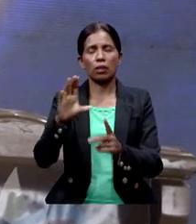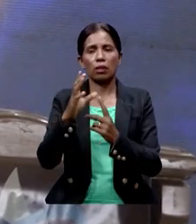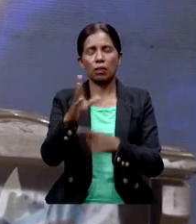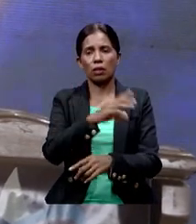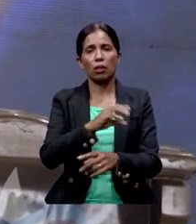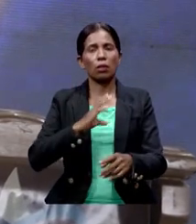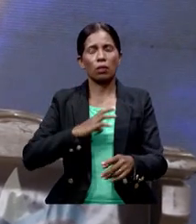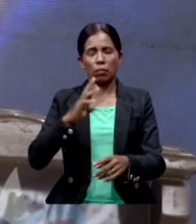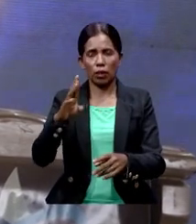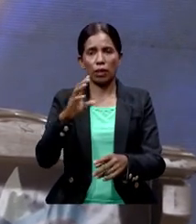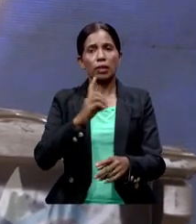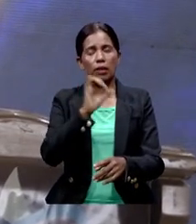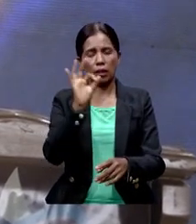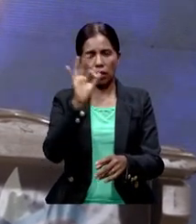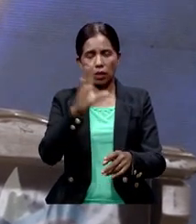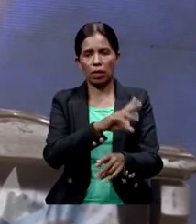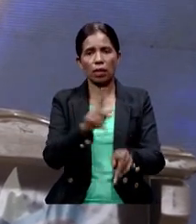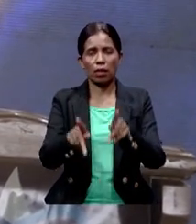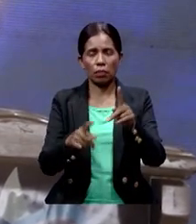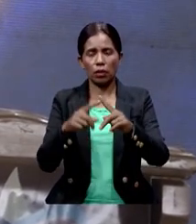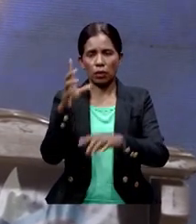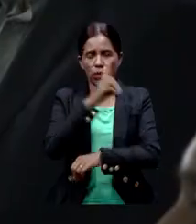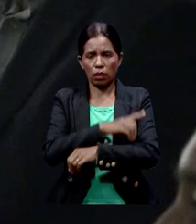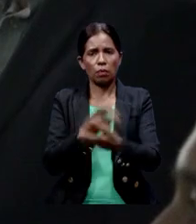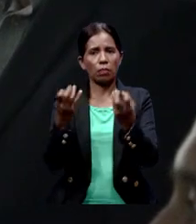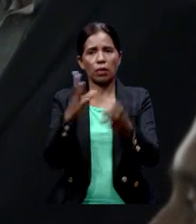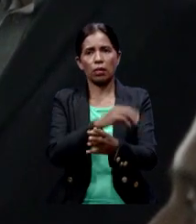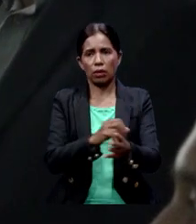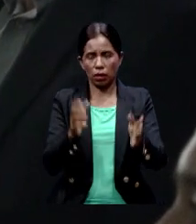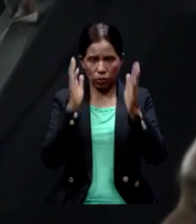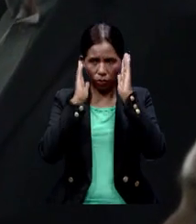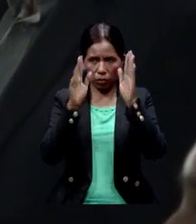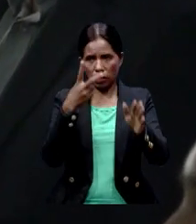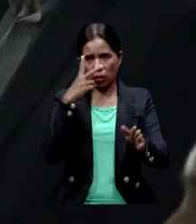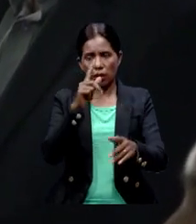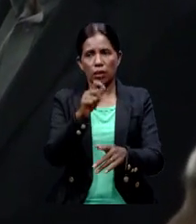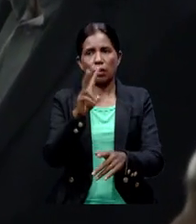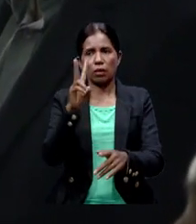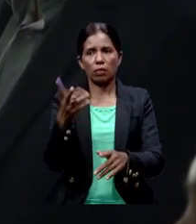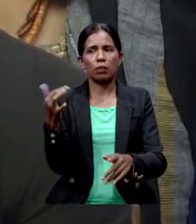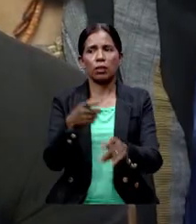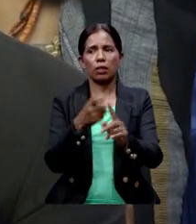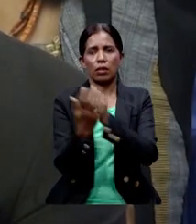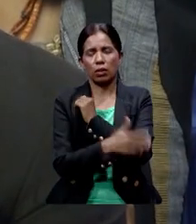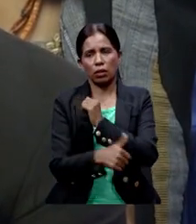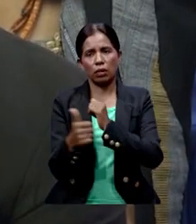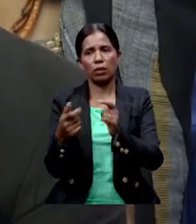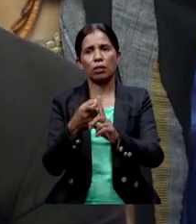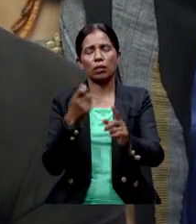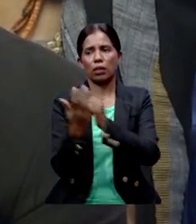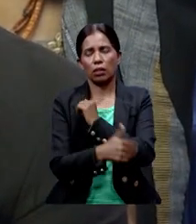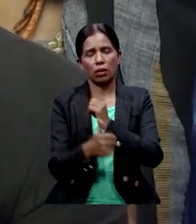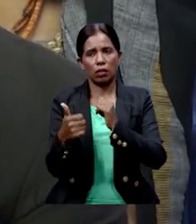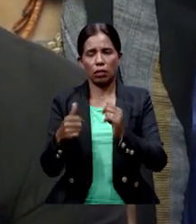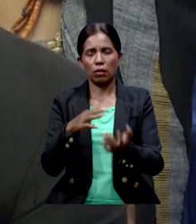Sestane. Tu eres pedido, população Ohinloron, Baracliu prefere a tua companhia televisão Usirailur do que a televisão Railaran,